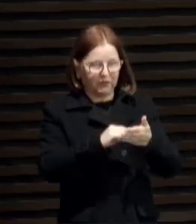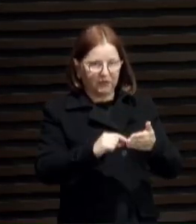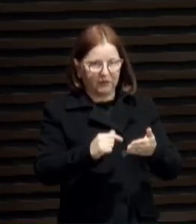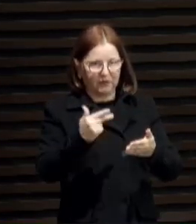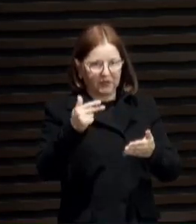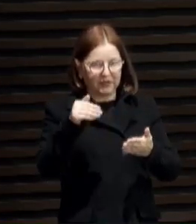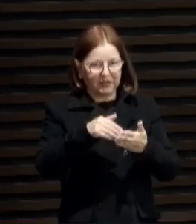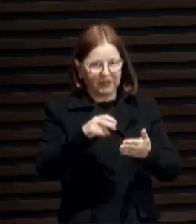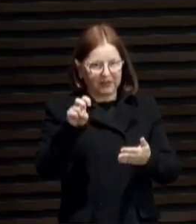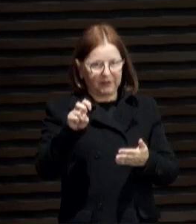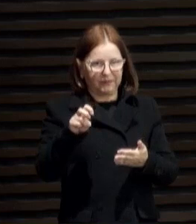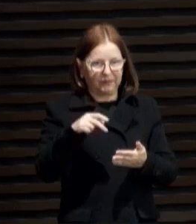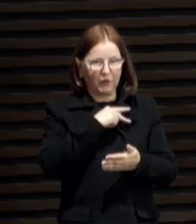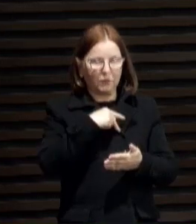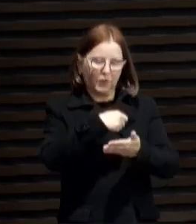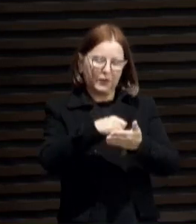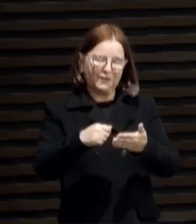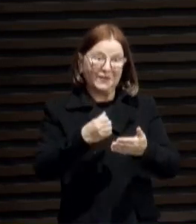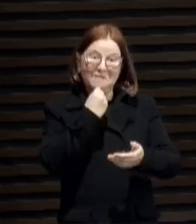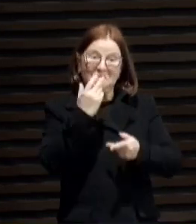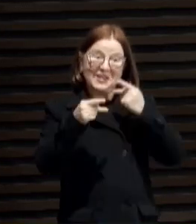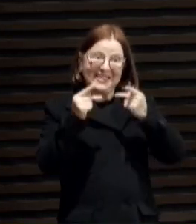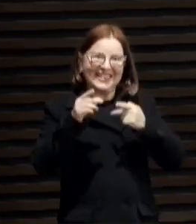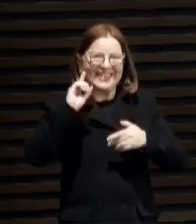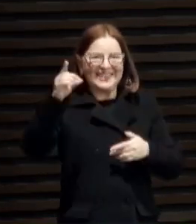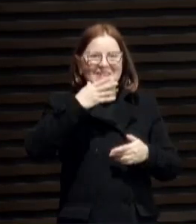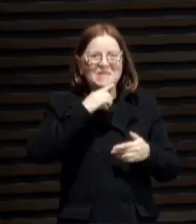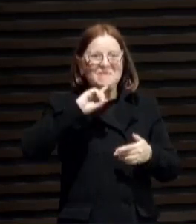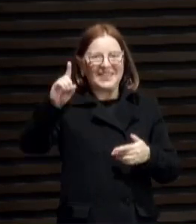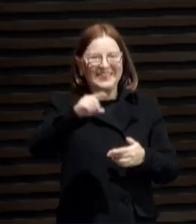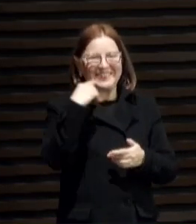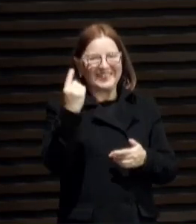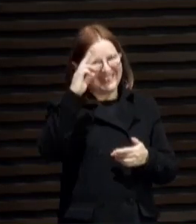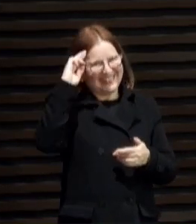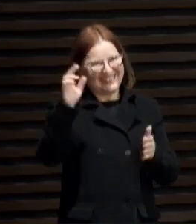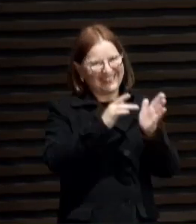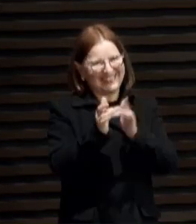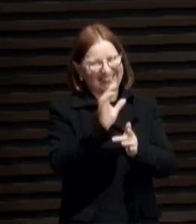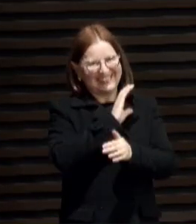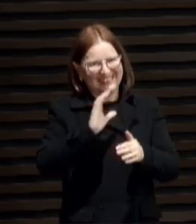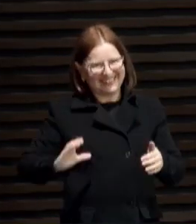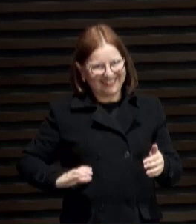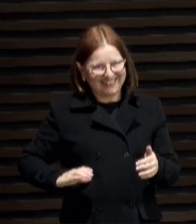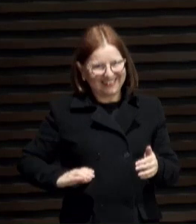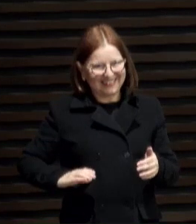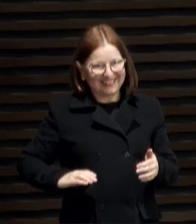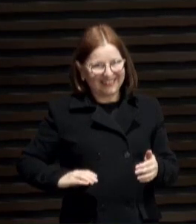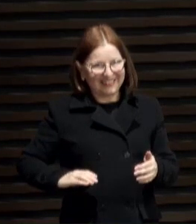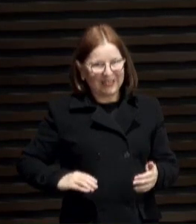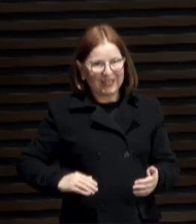ensinar assim: bendito o Deus e Pai de nosso Senhor Jesus Cristo, que nos